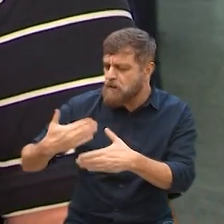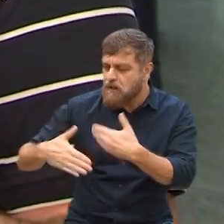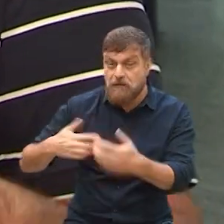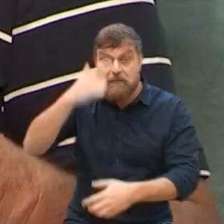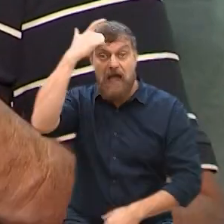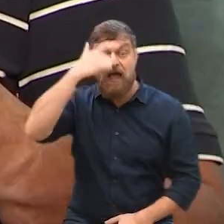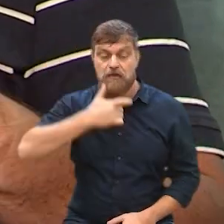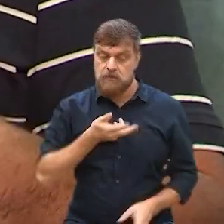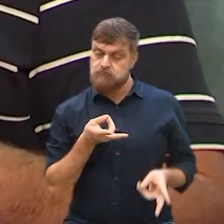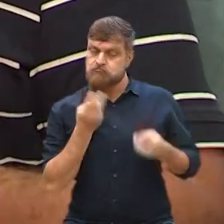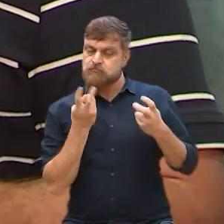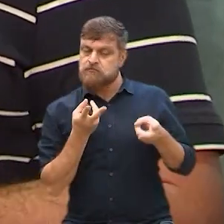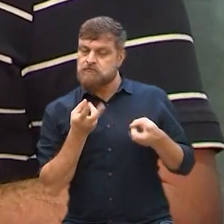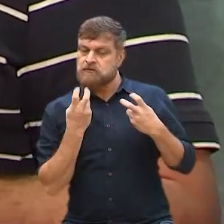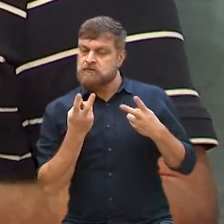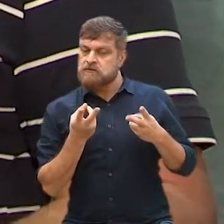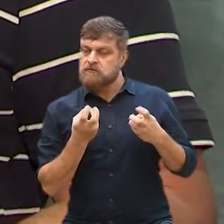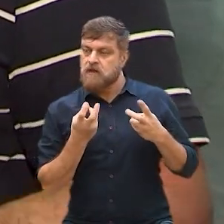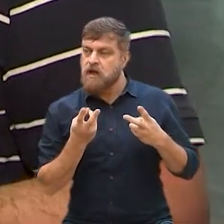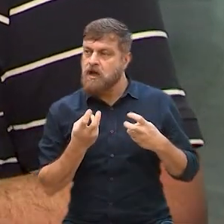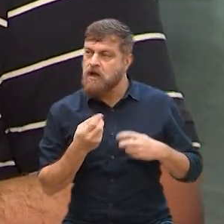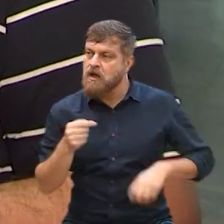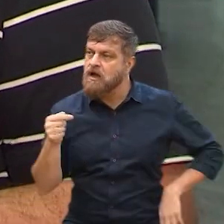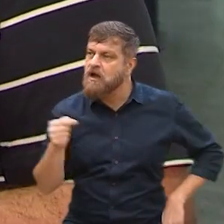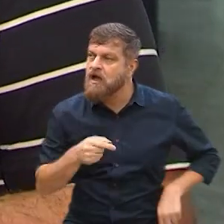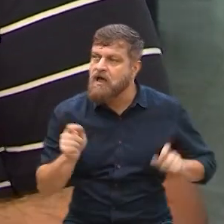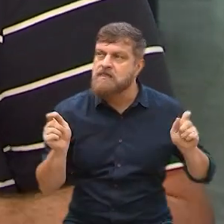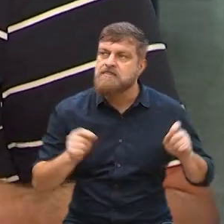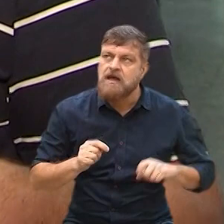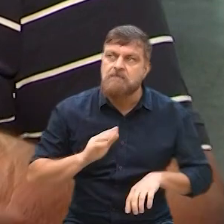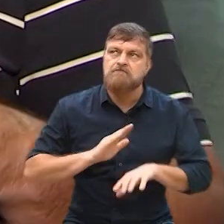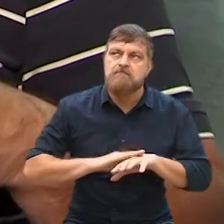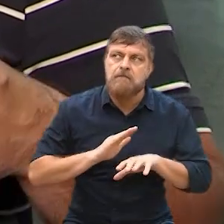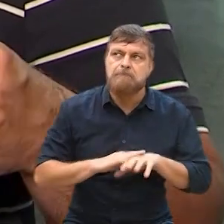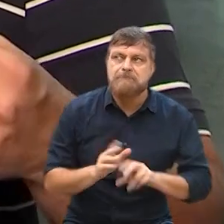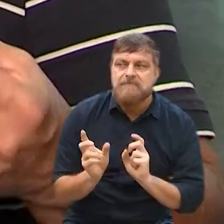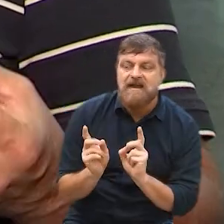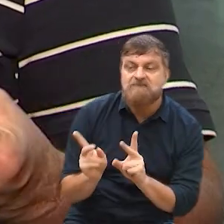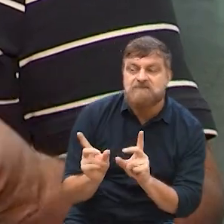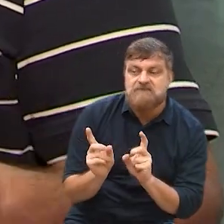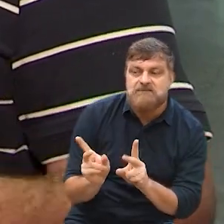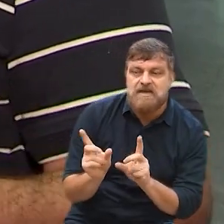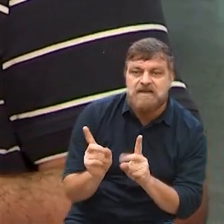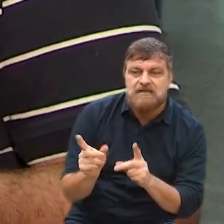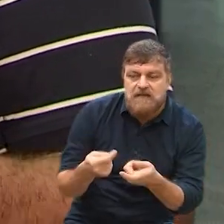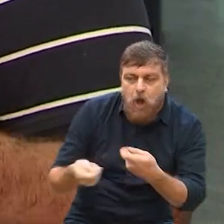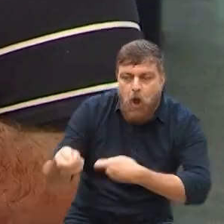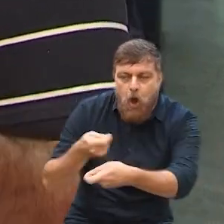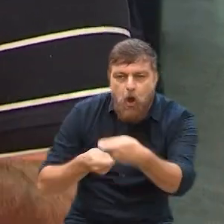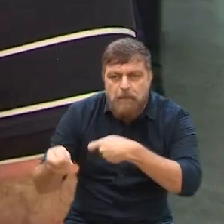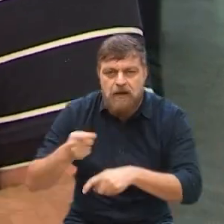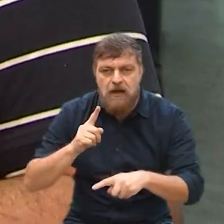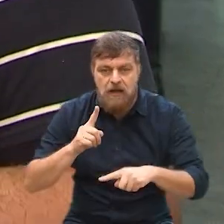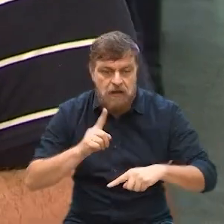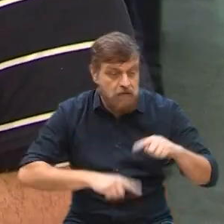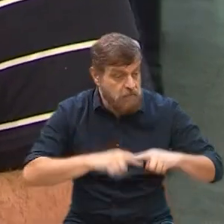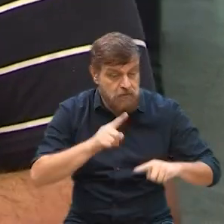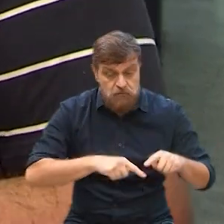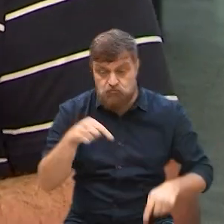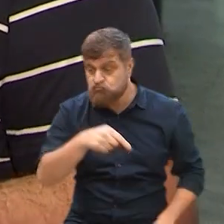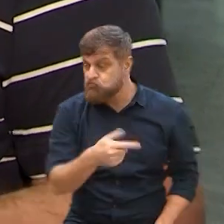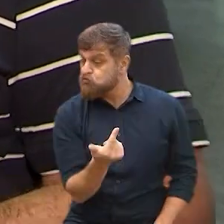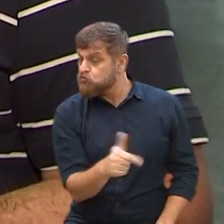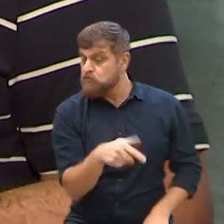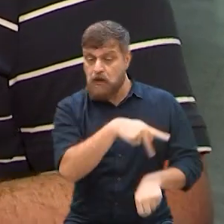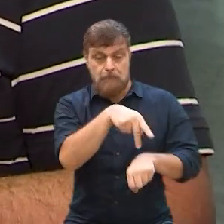descobrindo que ela poderia ser comercializada. Porque é um produto que não tinha no